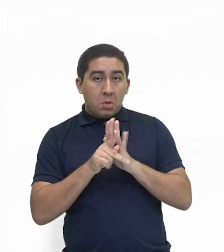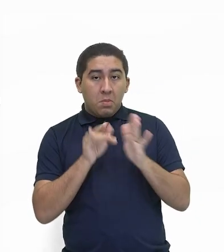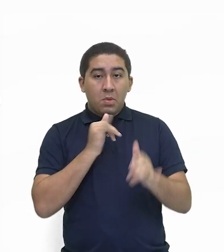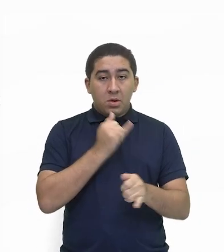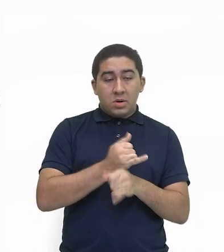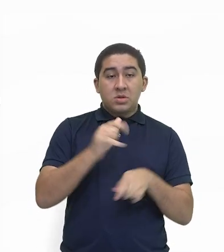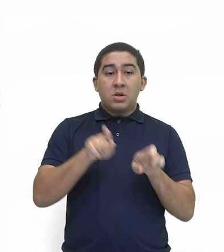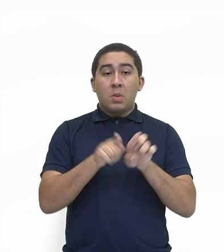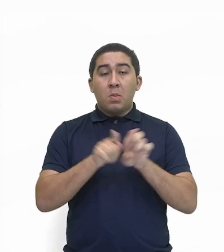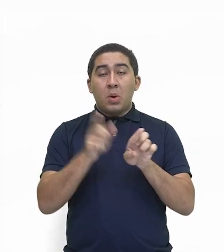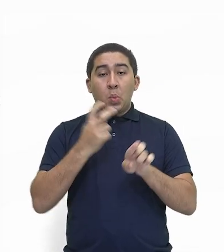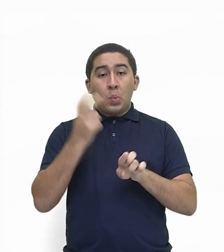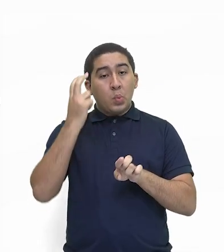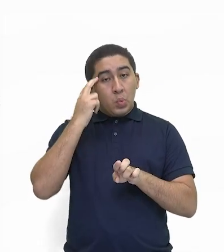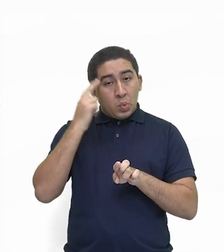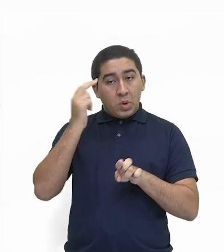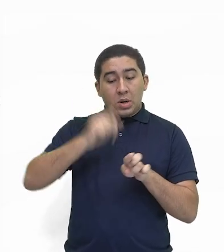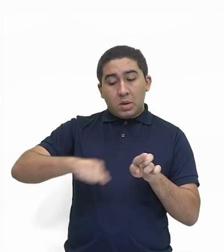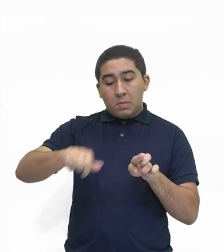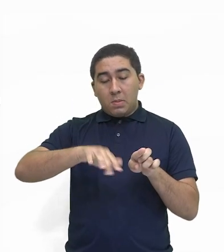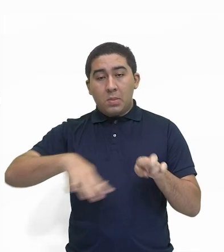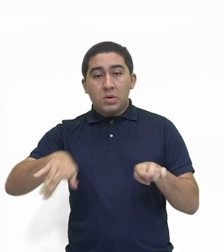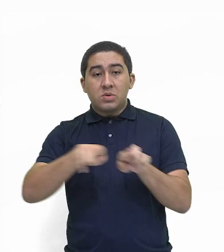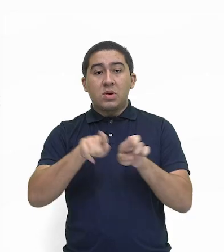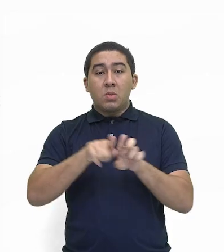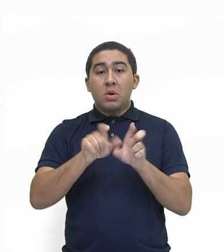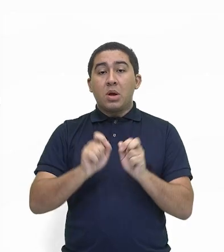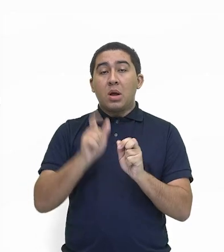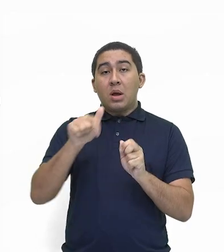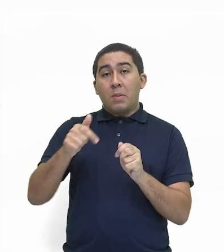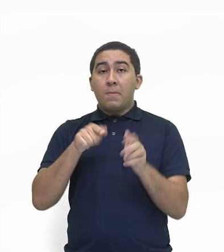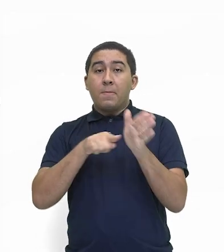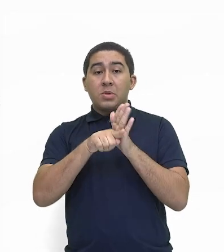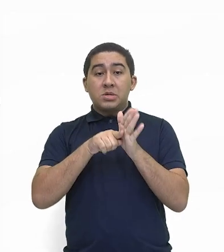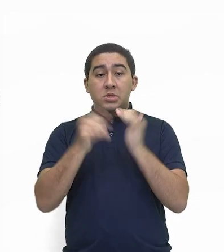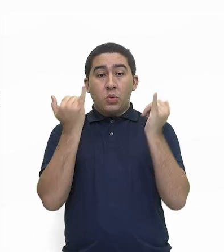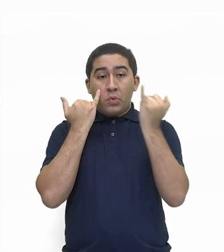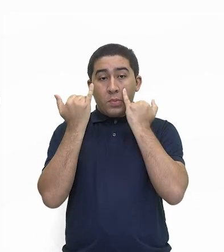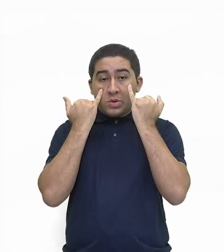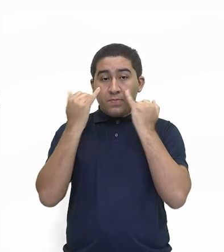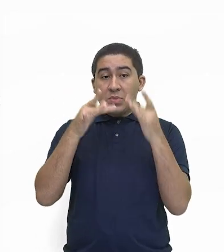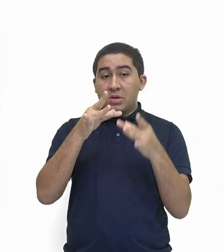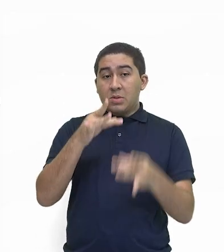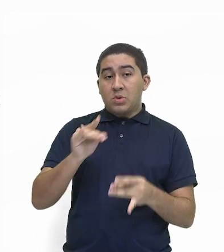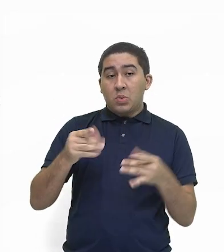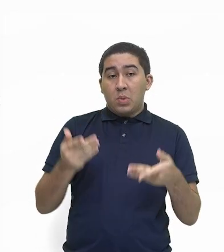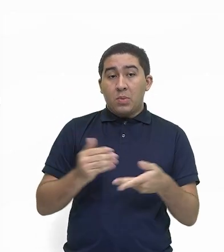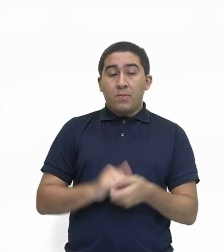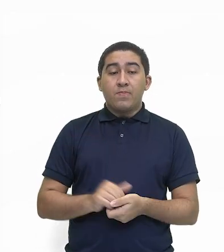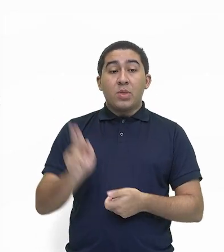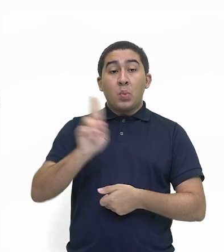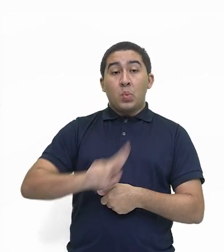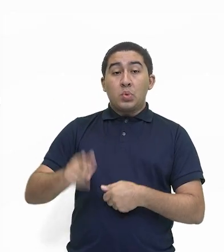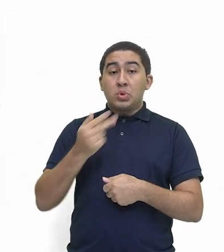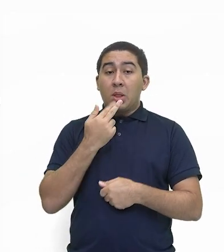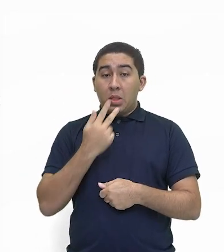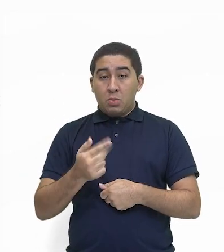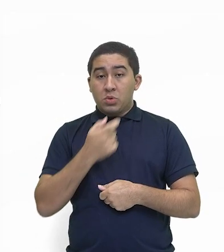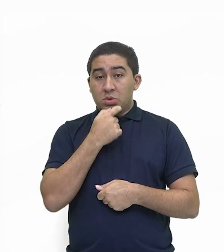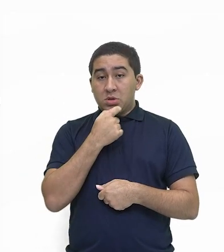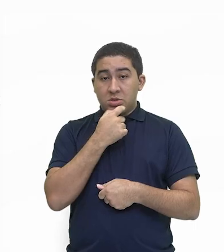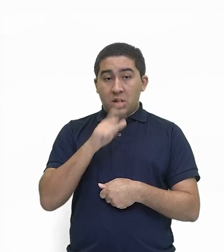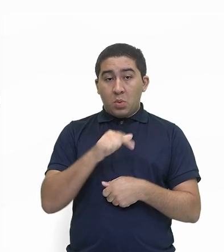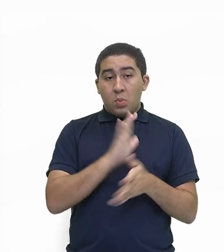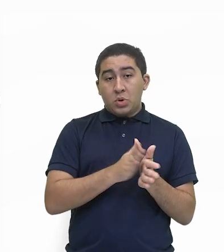de rede nos processos de busca da informação. E o detalhamento diz assim: o uso da língua inglesa